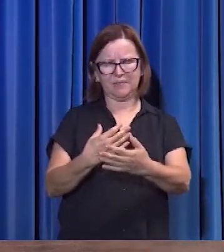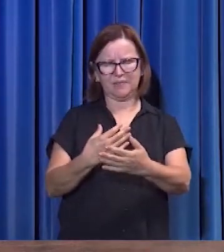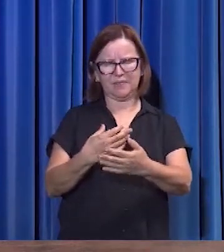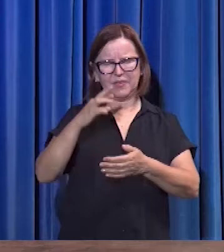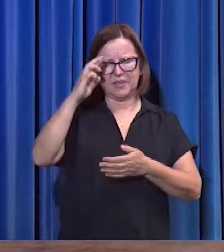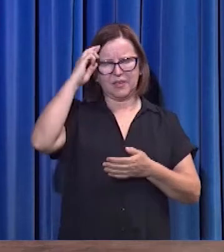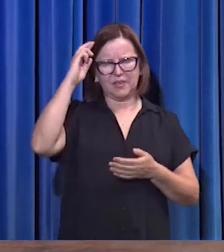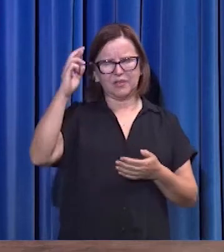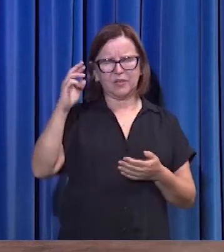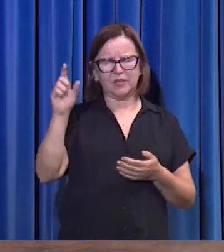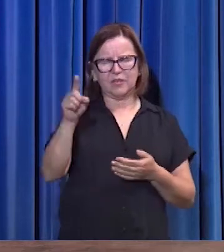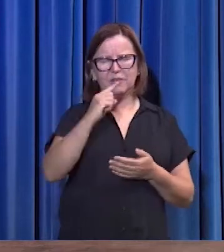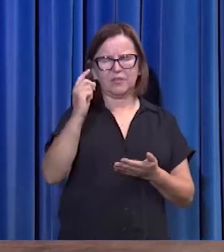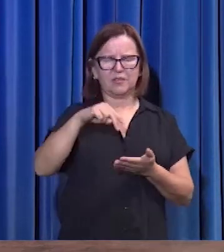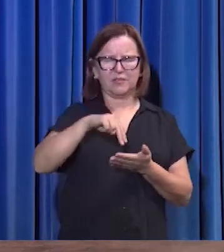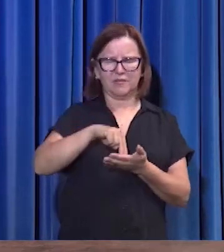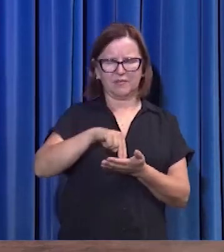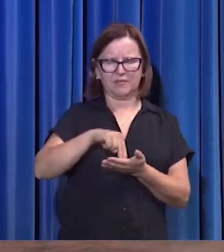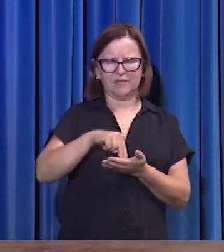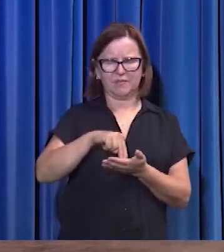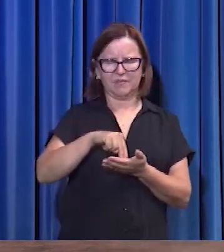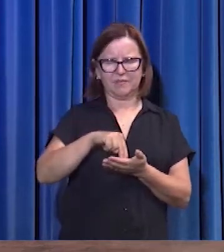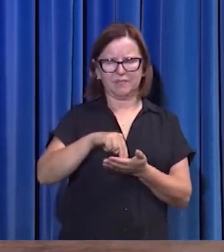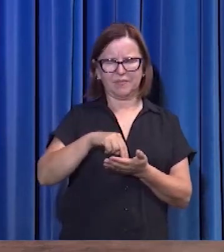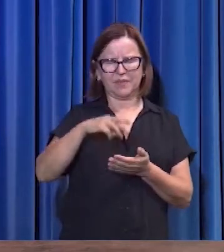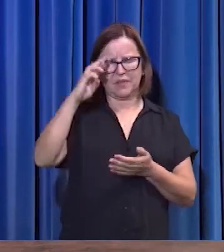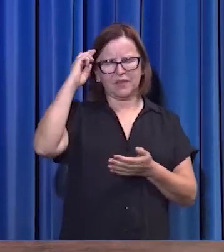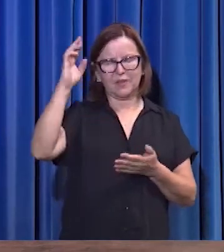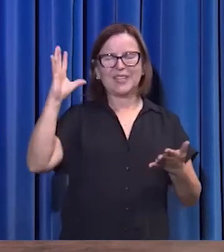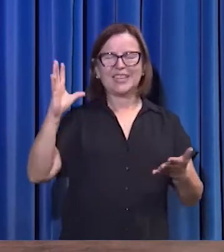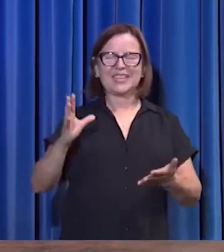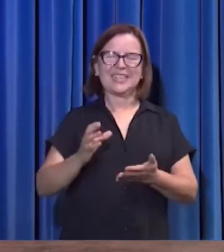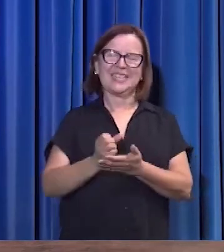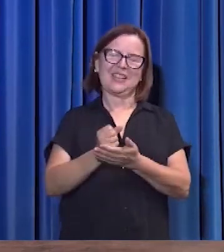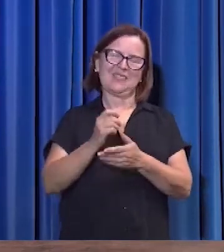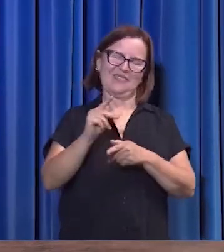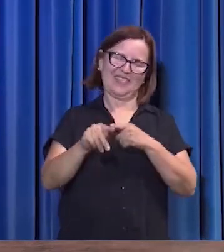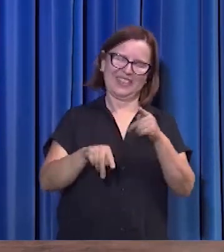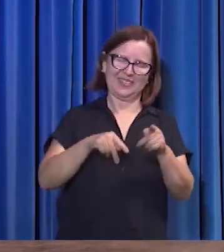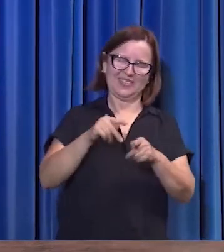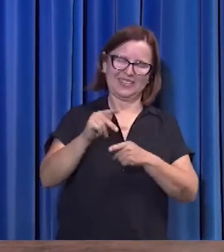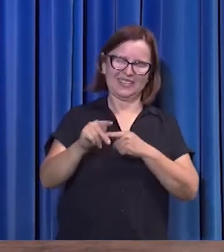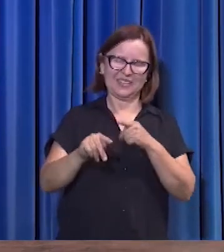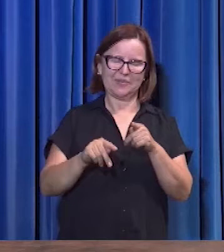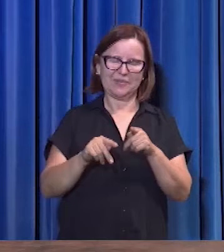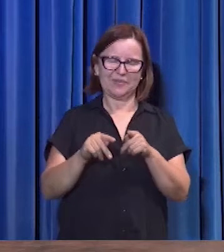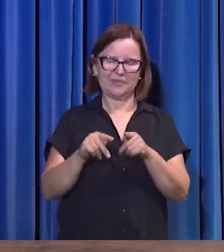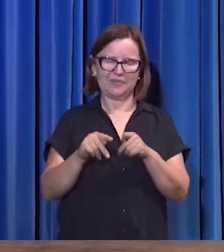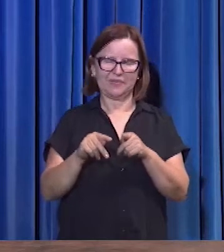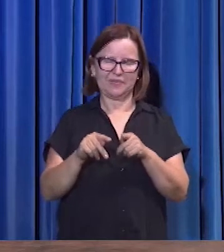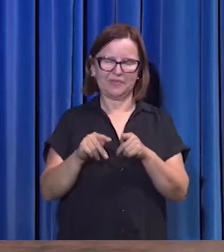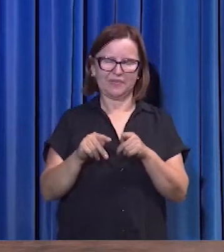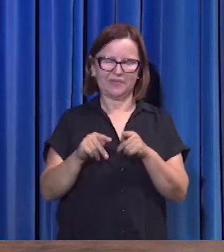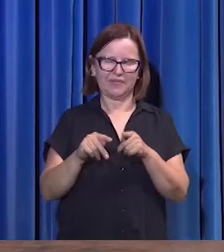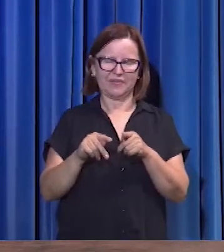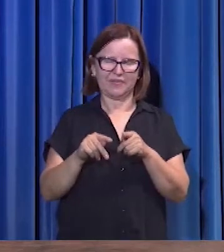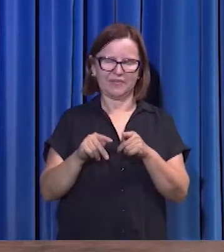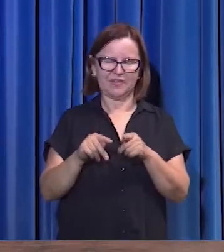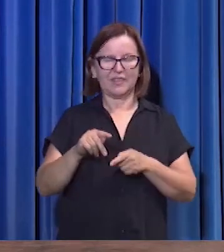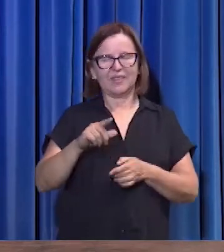nos edifiques, que o Senhor salve pessoas e que